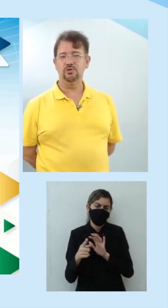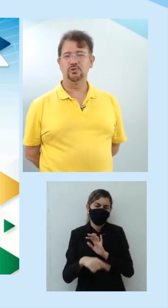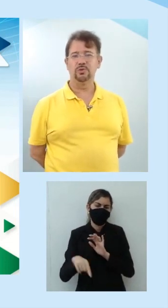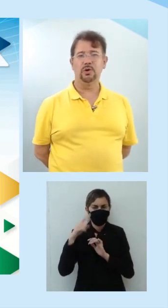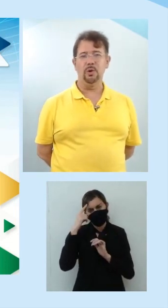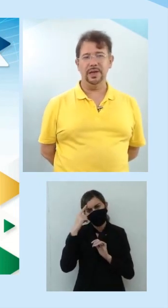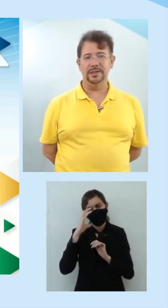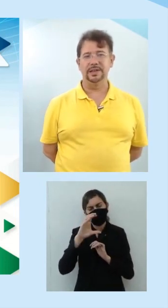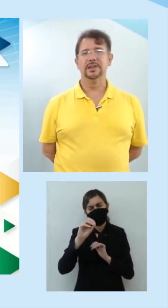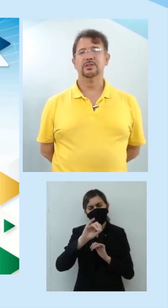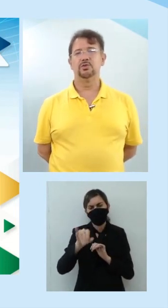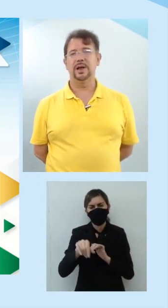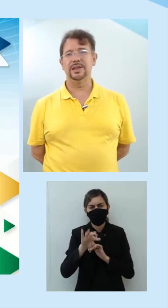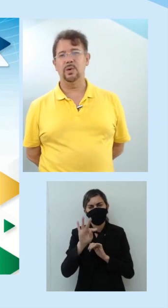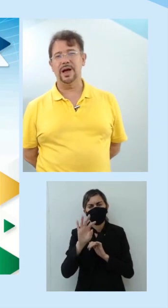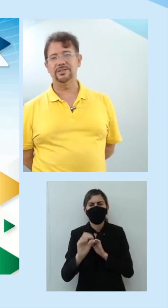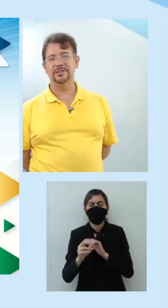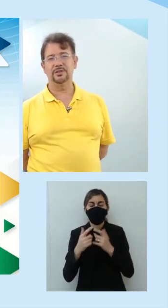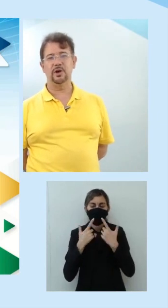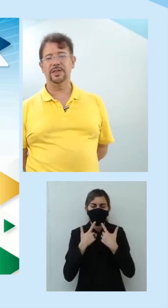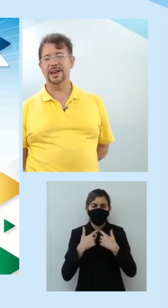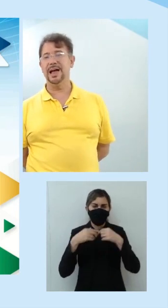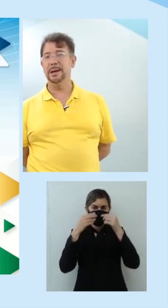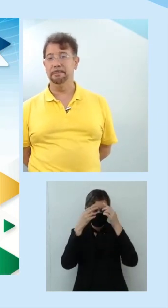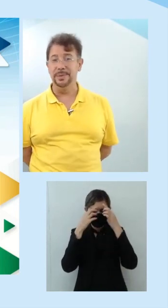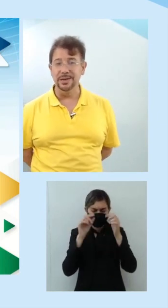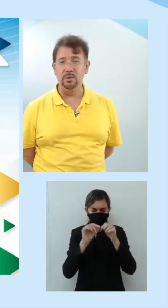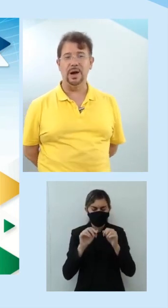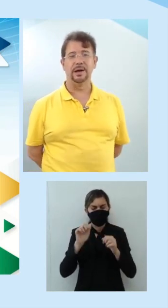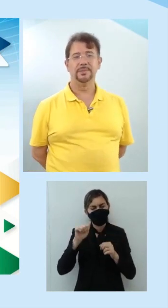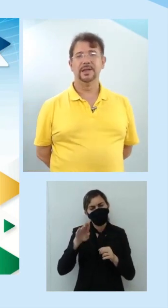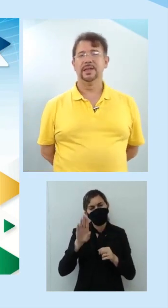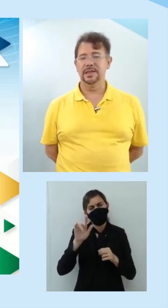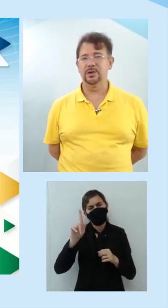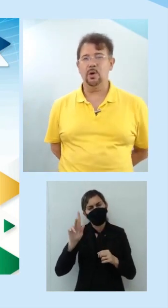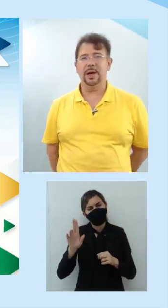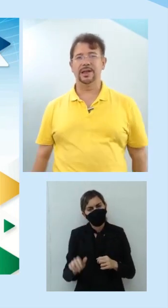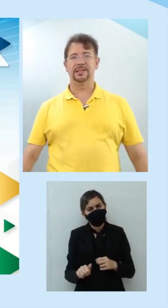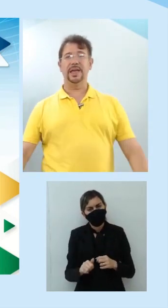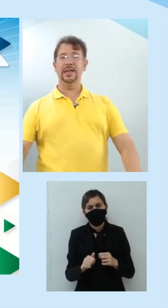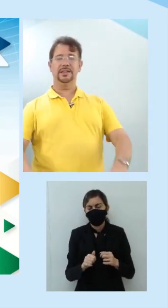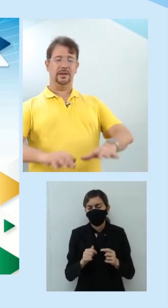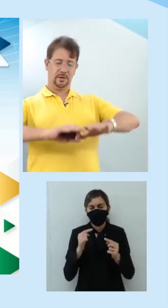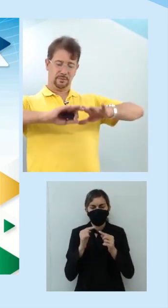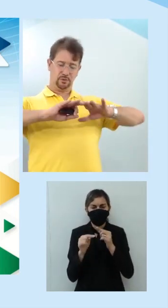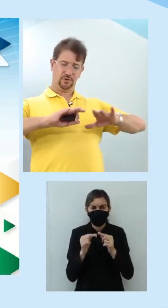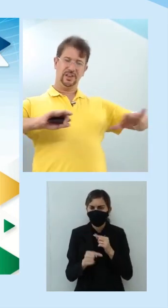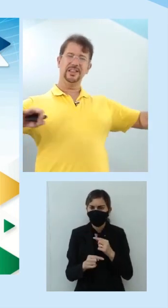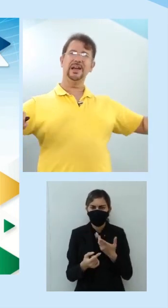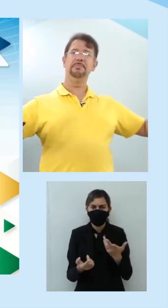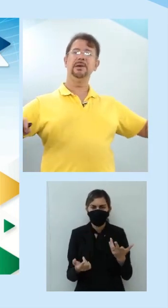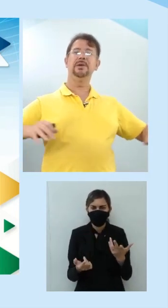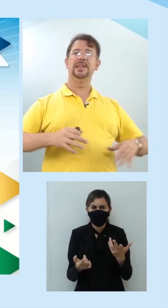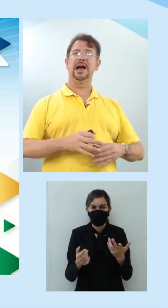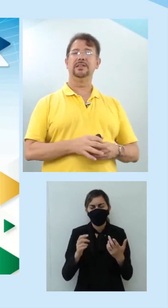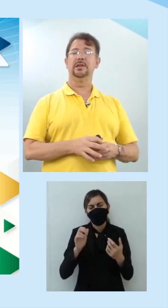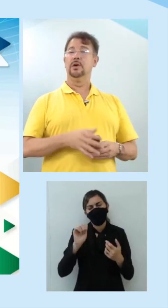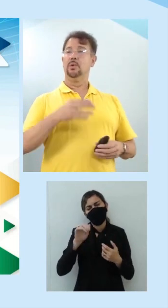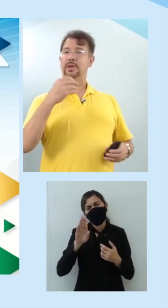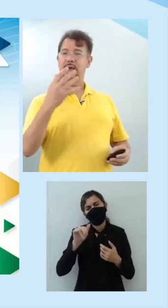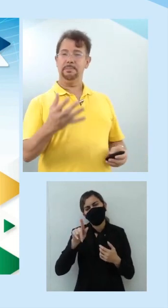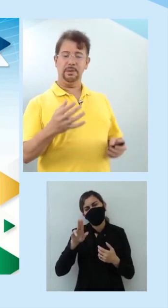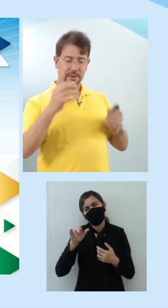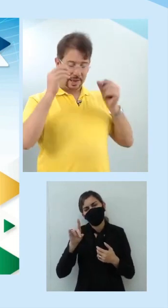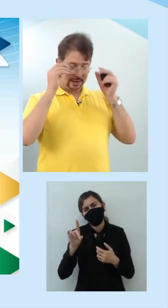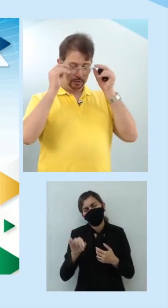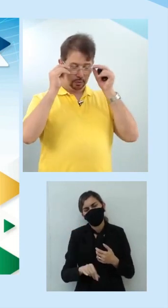de conjunto, ou ainda, sua linguagem se tornará ambígua e incoerente. Eita, fugir da ambiguidade. O